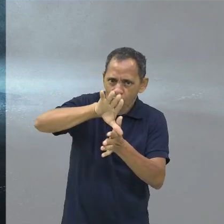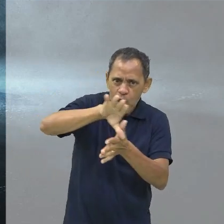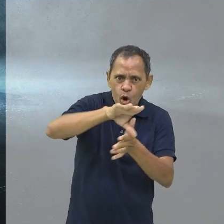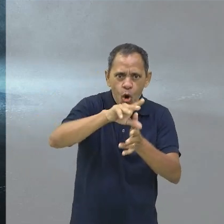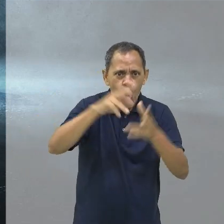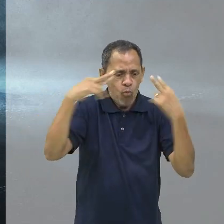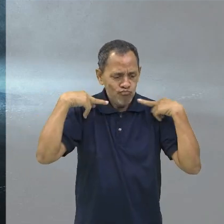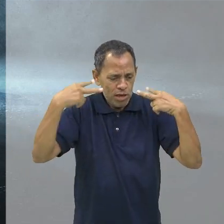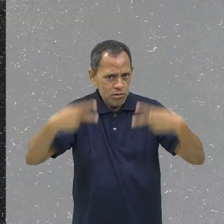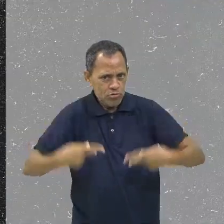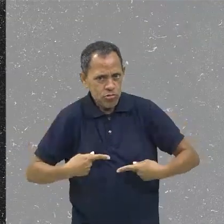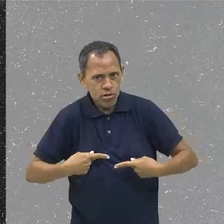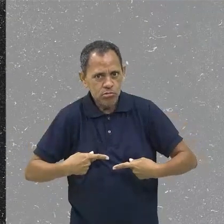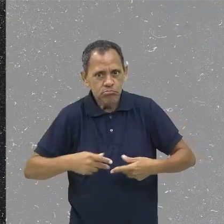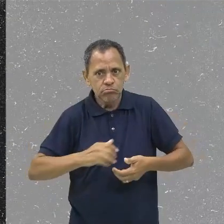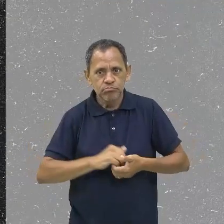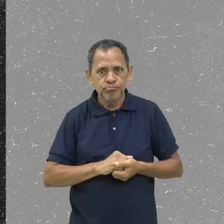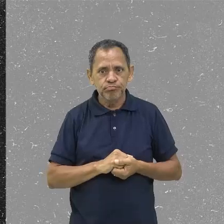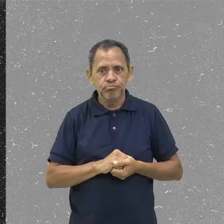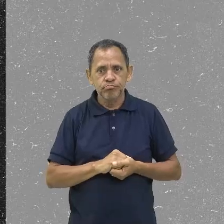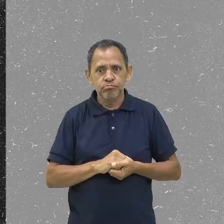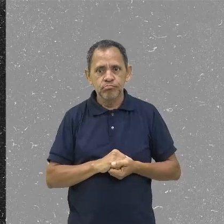gente.